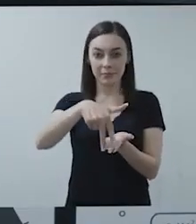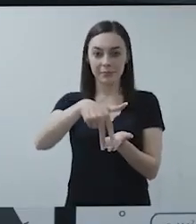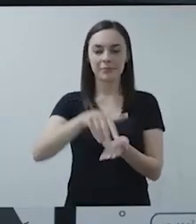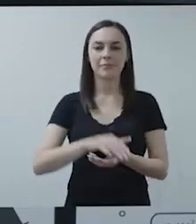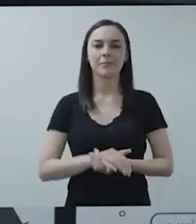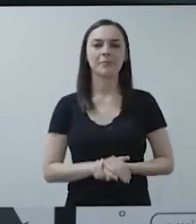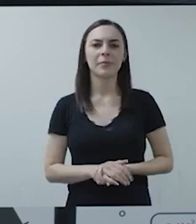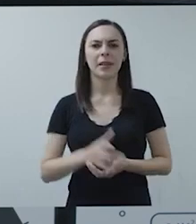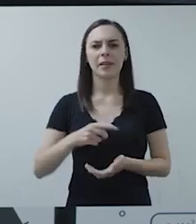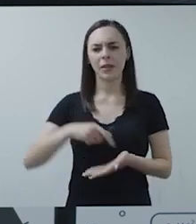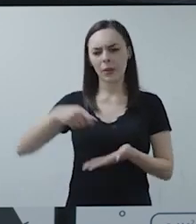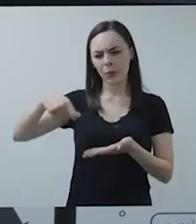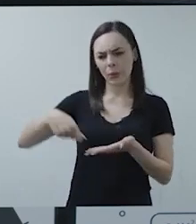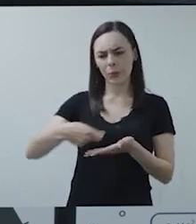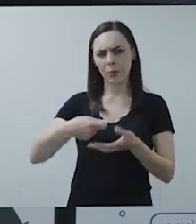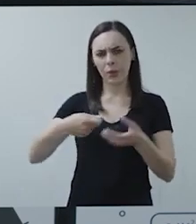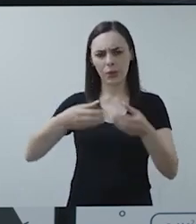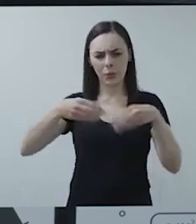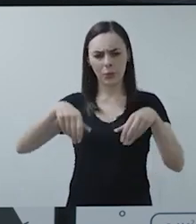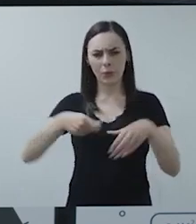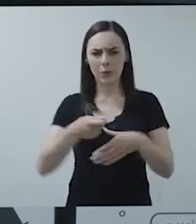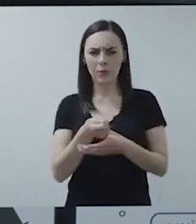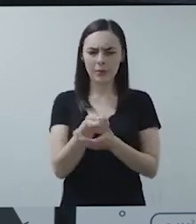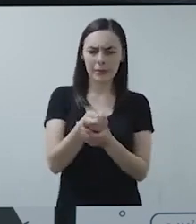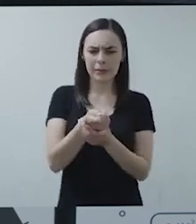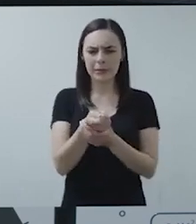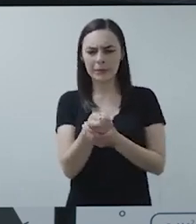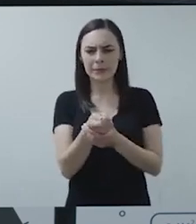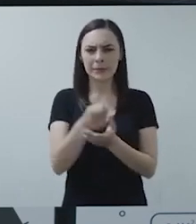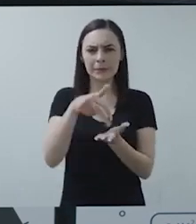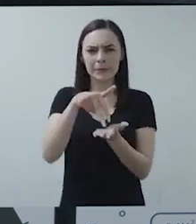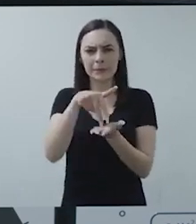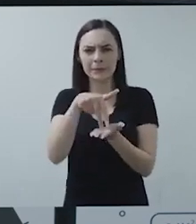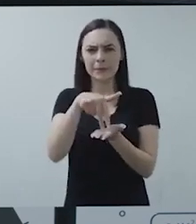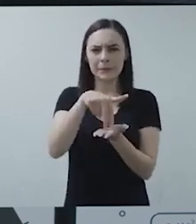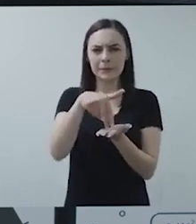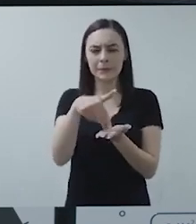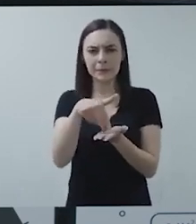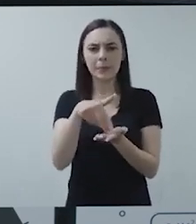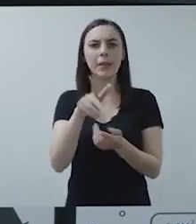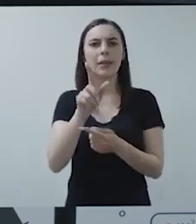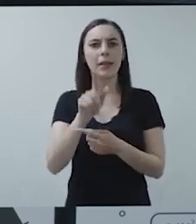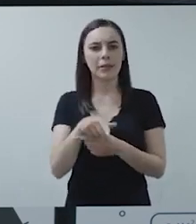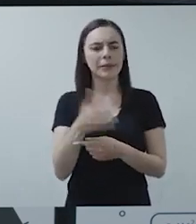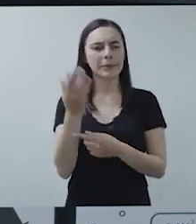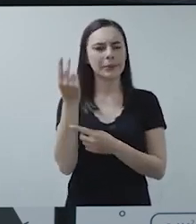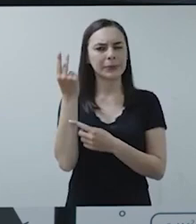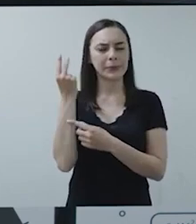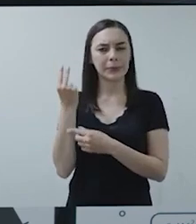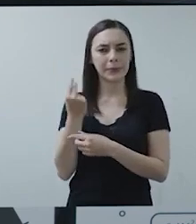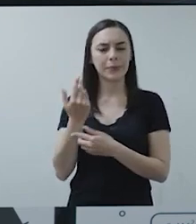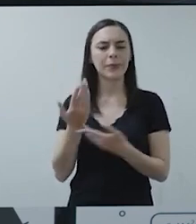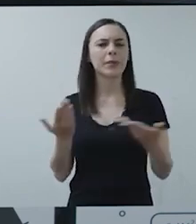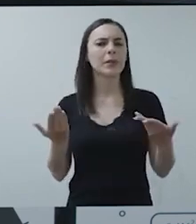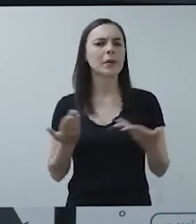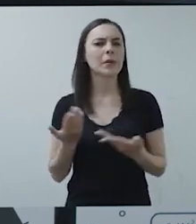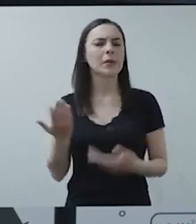ovo na colher. Já brincaram? É uma brincadeira bem antiga. E essa aqui?